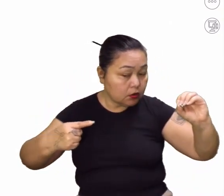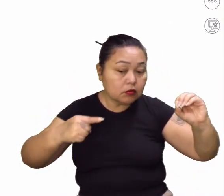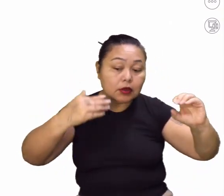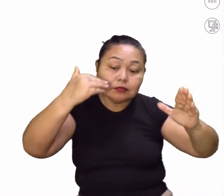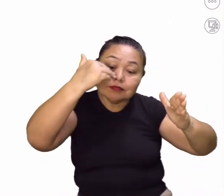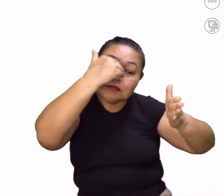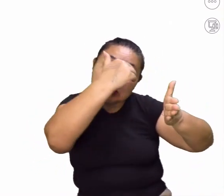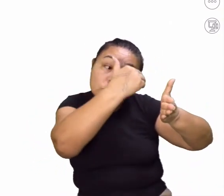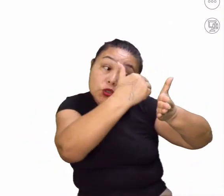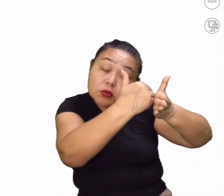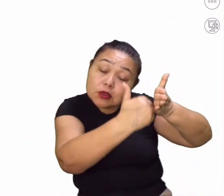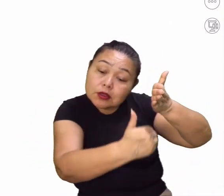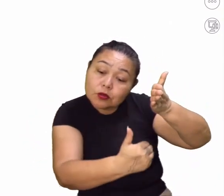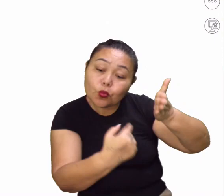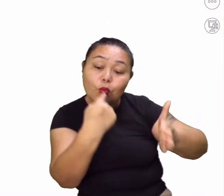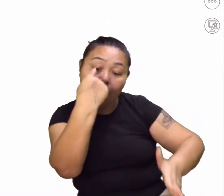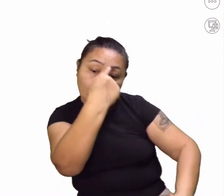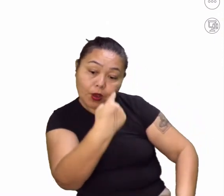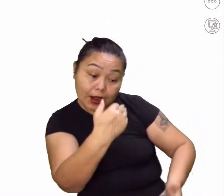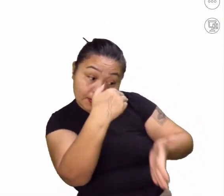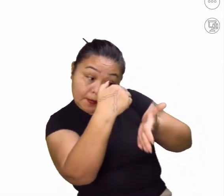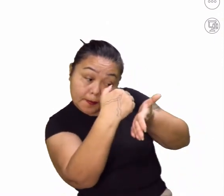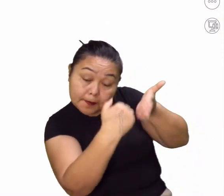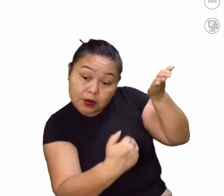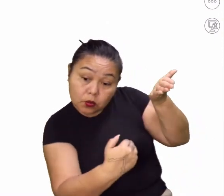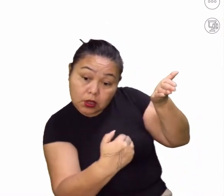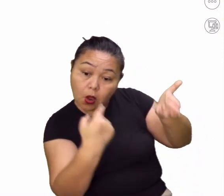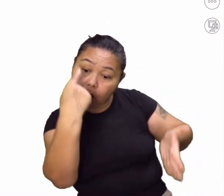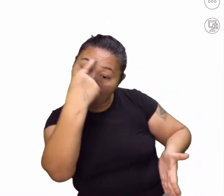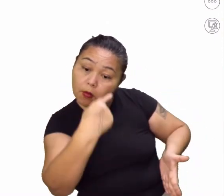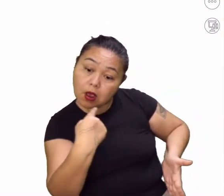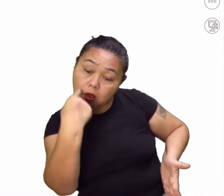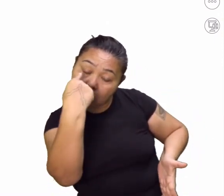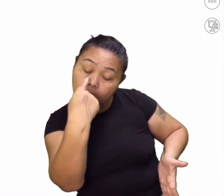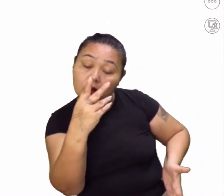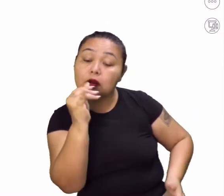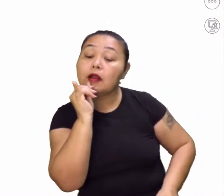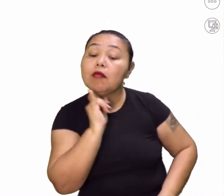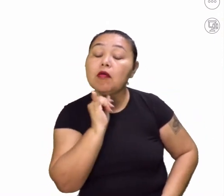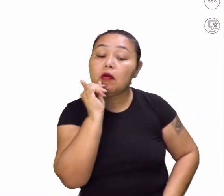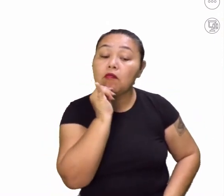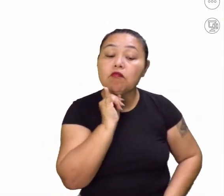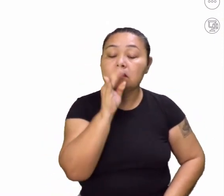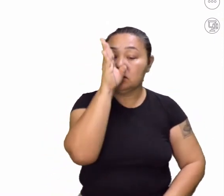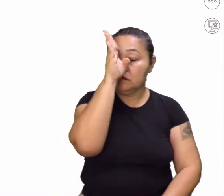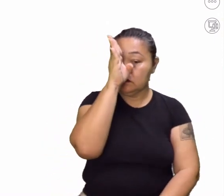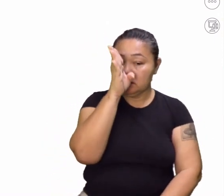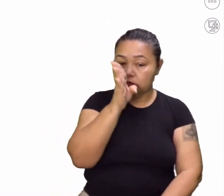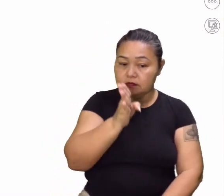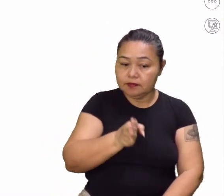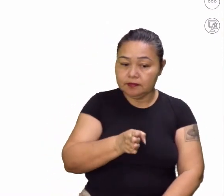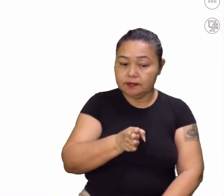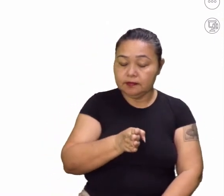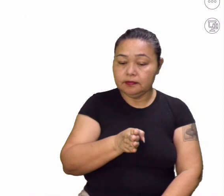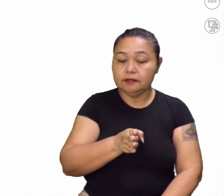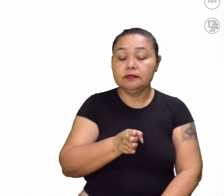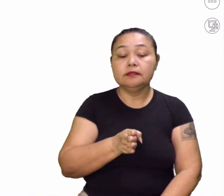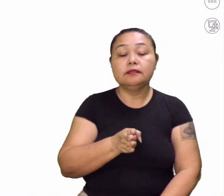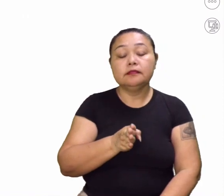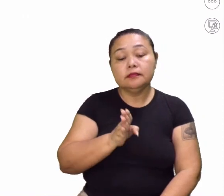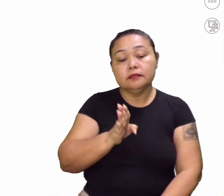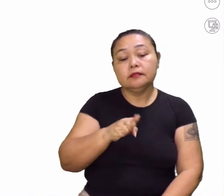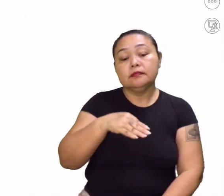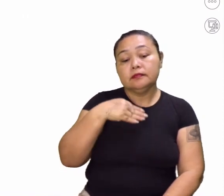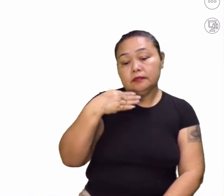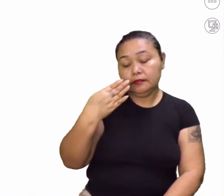oeste, vai diminuir 1 hora. Então, por exemplo, se eu estou aqui no meridiano Greenwich e